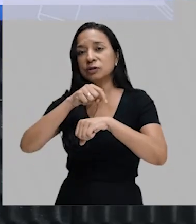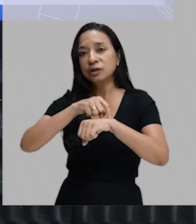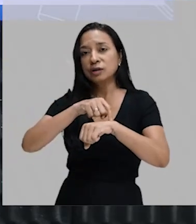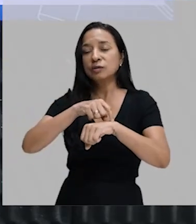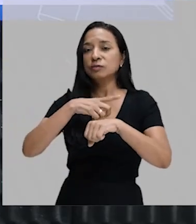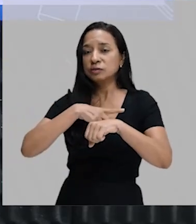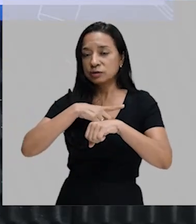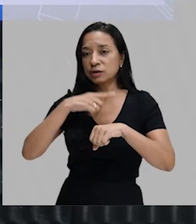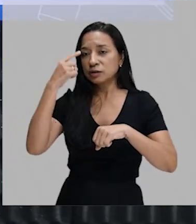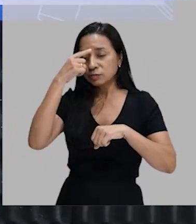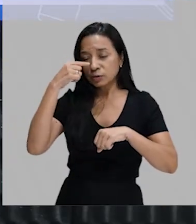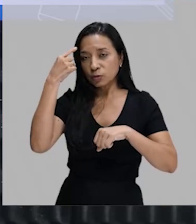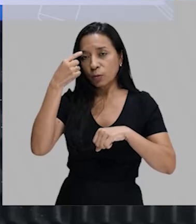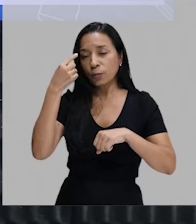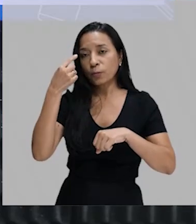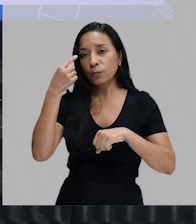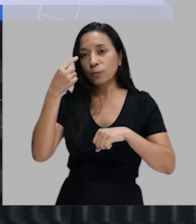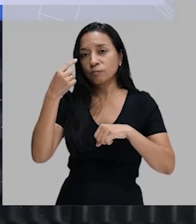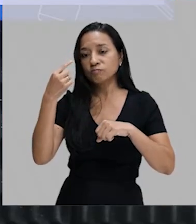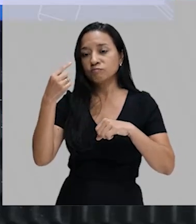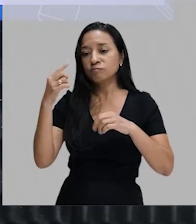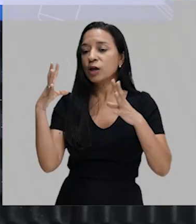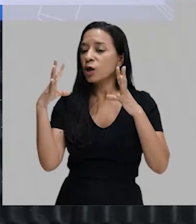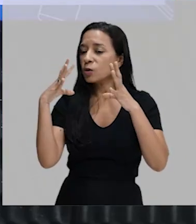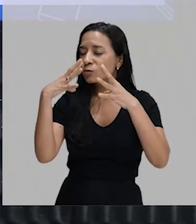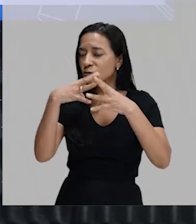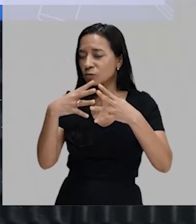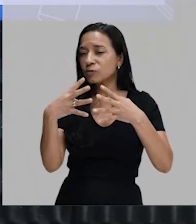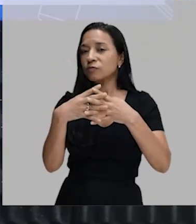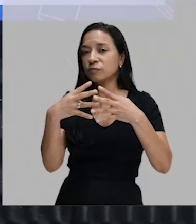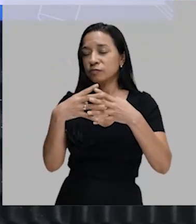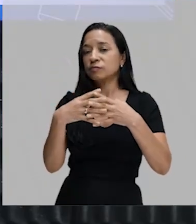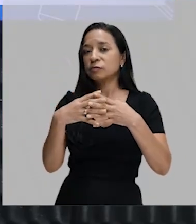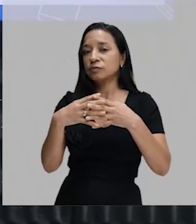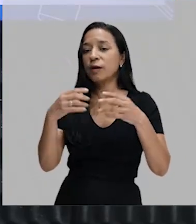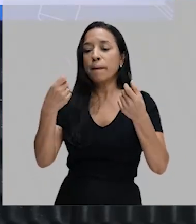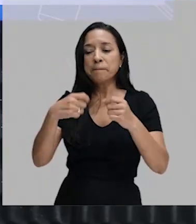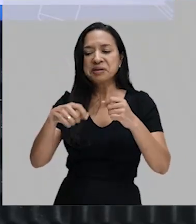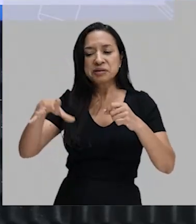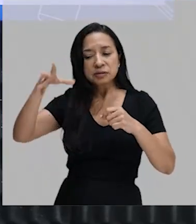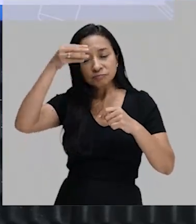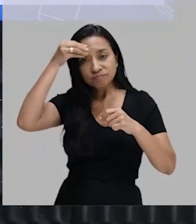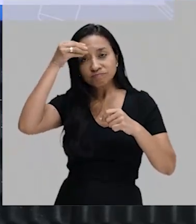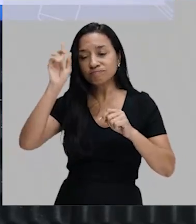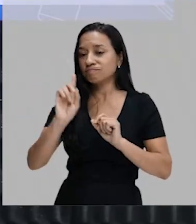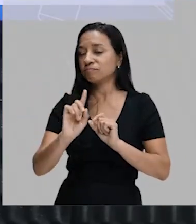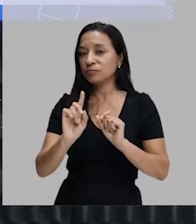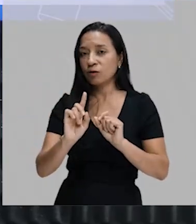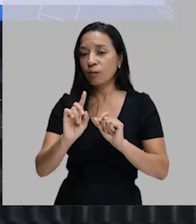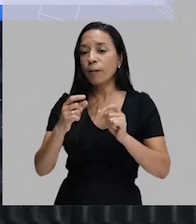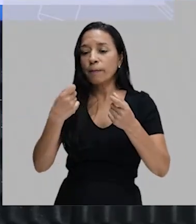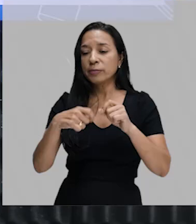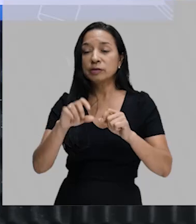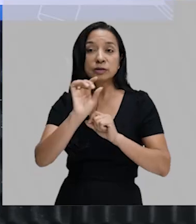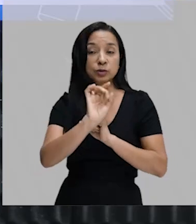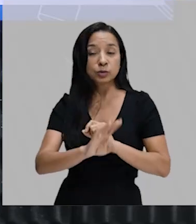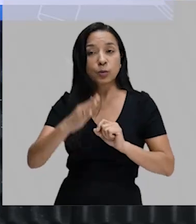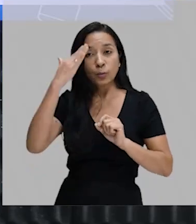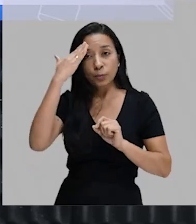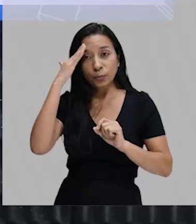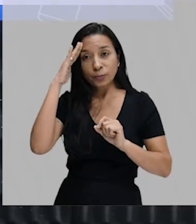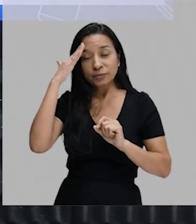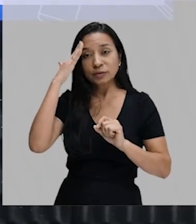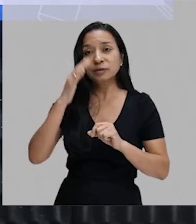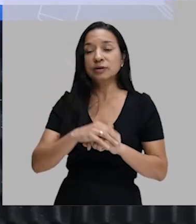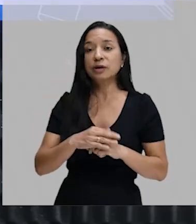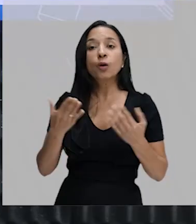espanhol. E isso confunde a cabeça. Eu preciso decorar? Não, eu preciso compreender,